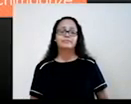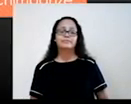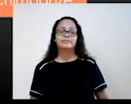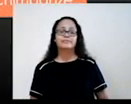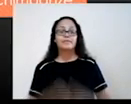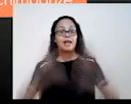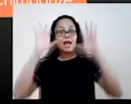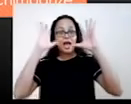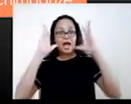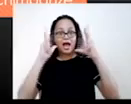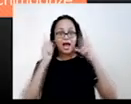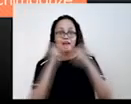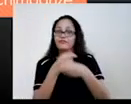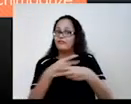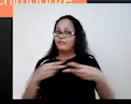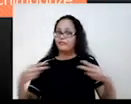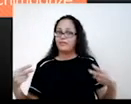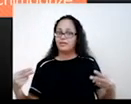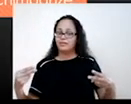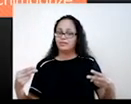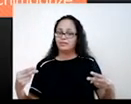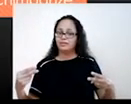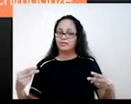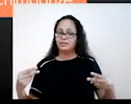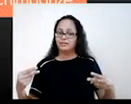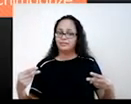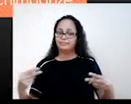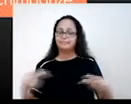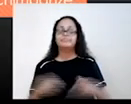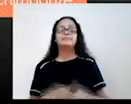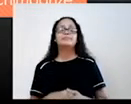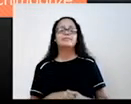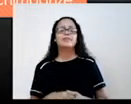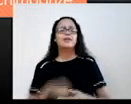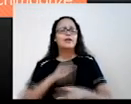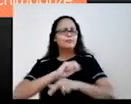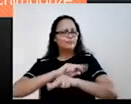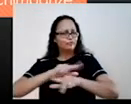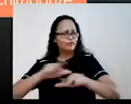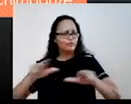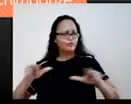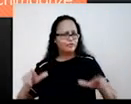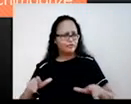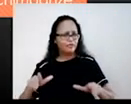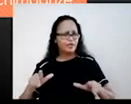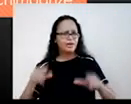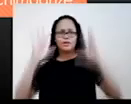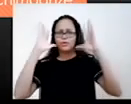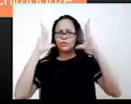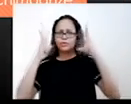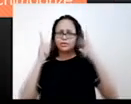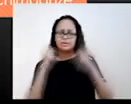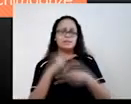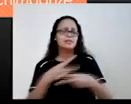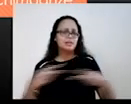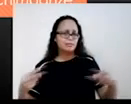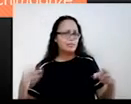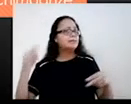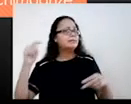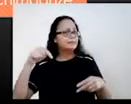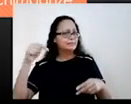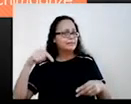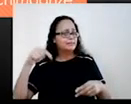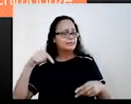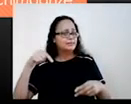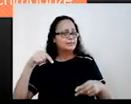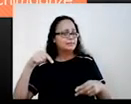A nossa fauna, então. Então, os animais, muitos dos nomes dados para os animais que haviam aqui foram